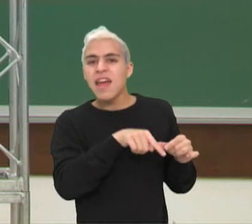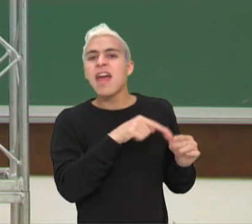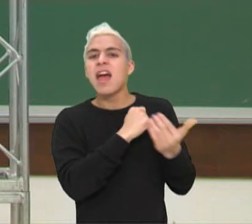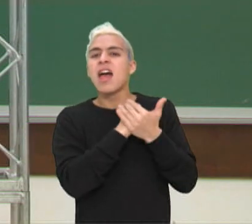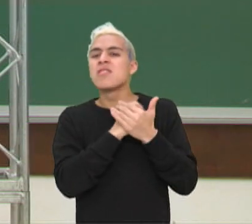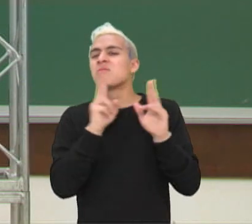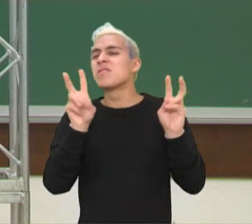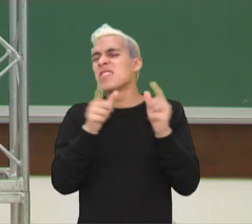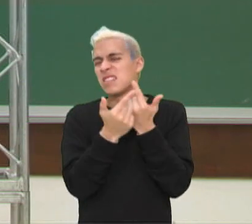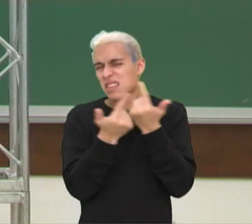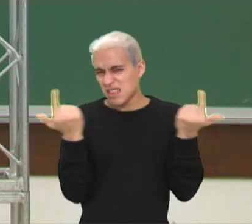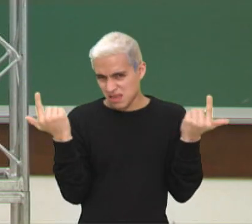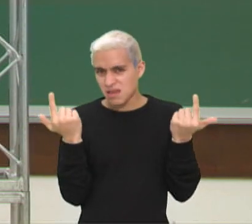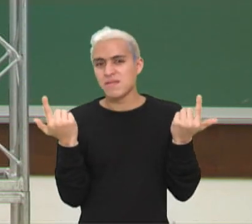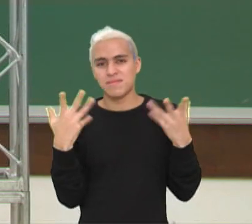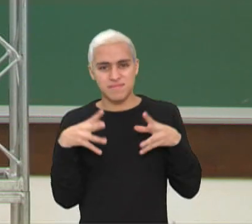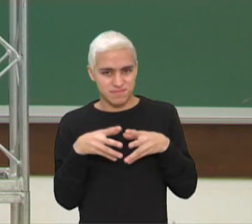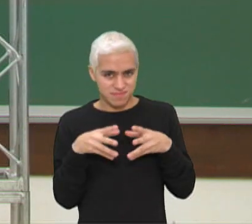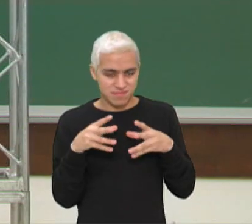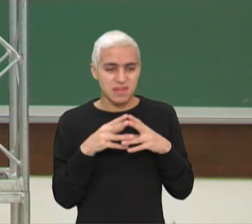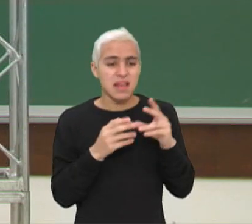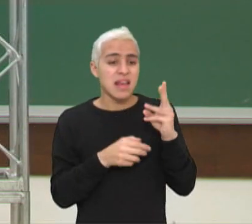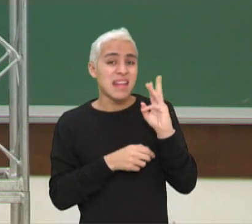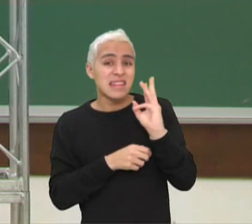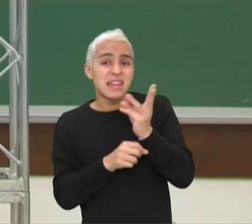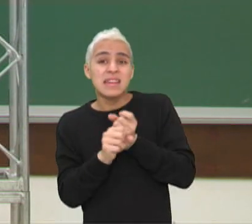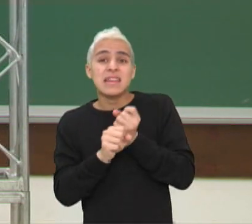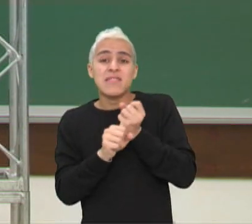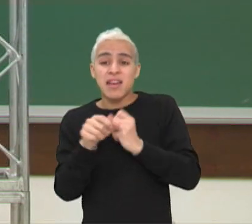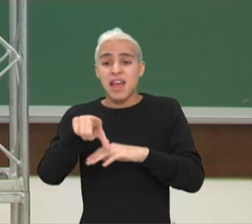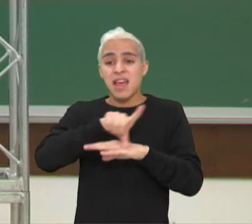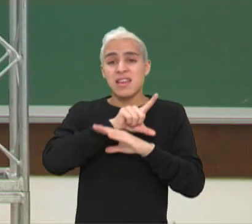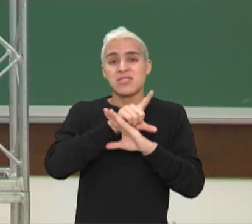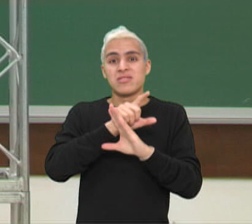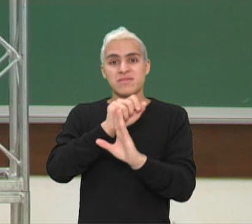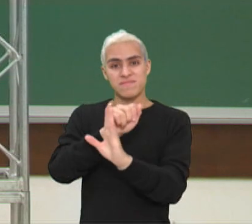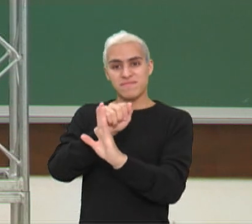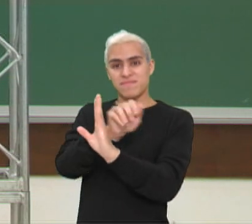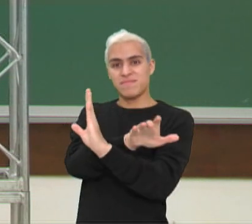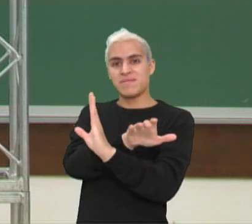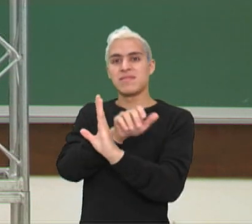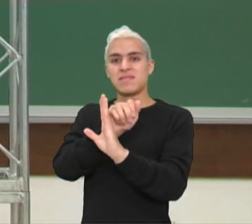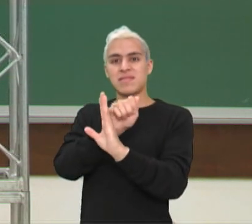sorte. Jogo de estratégia, jogo de sorte. 3.000 antes de Cristo. É muito tempo, né? Então,